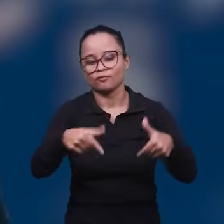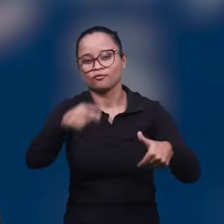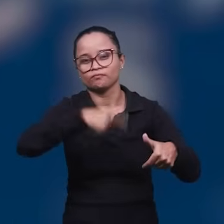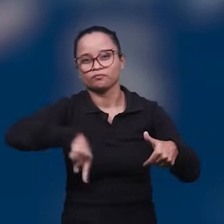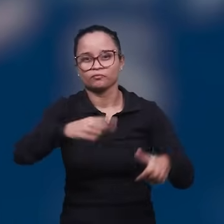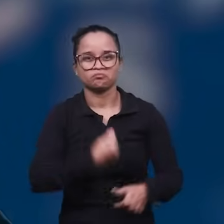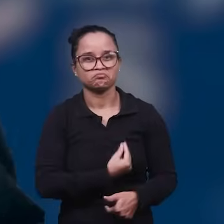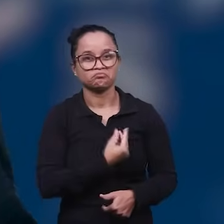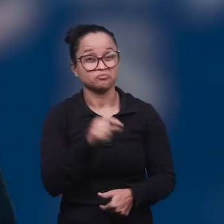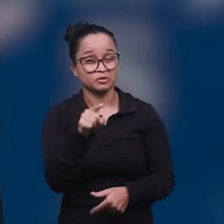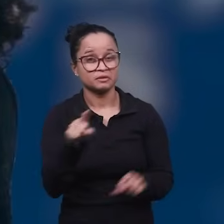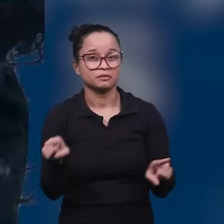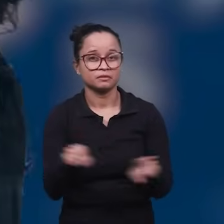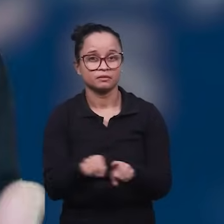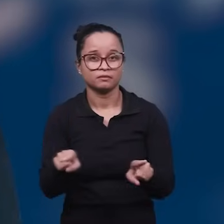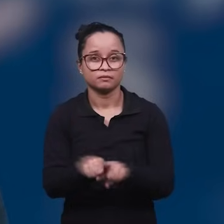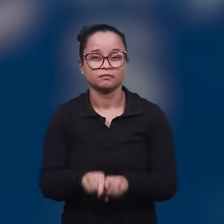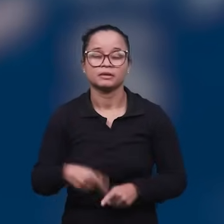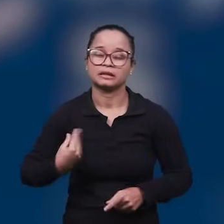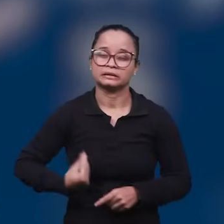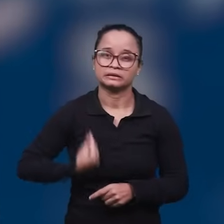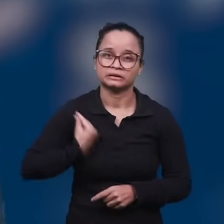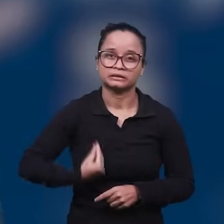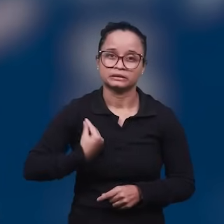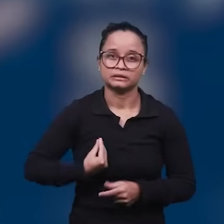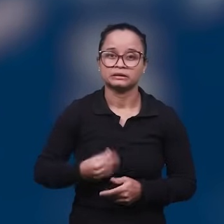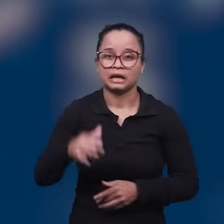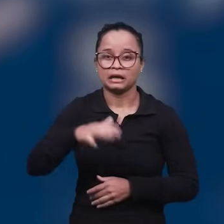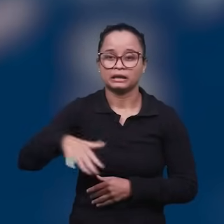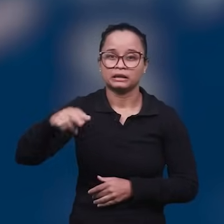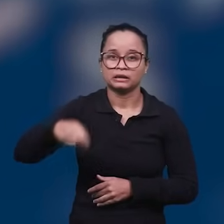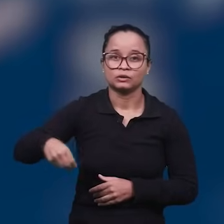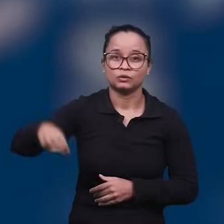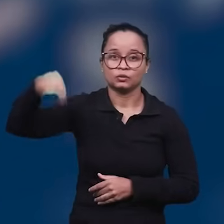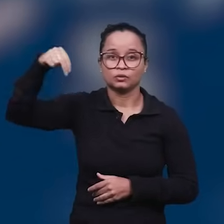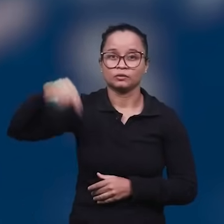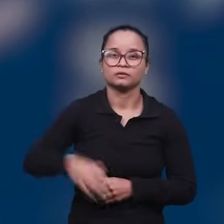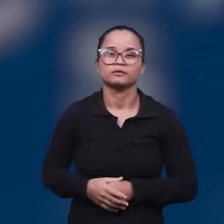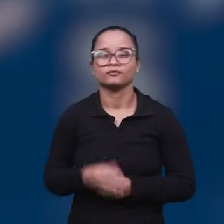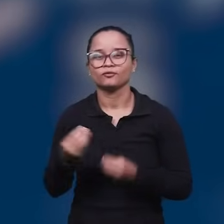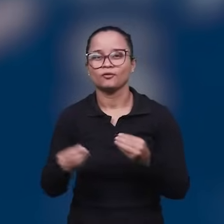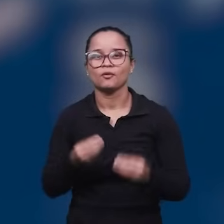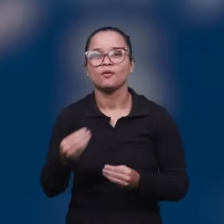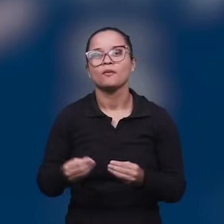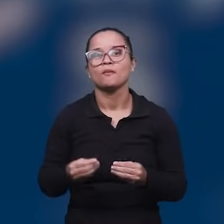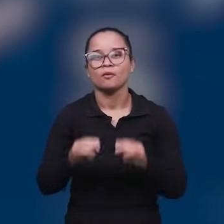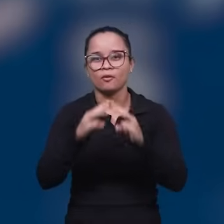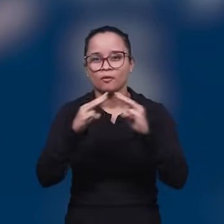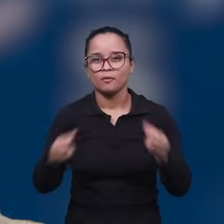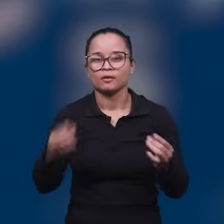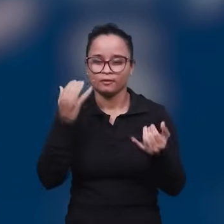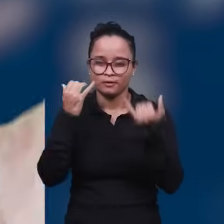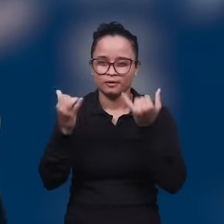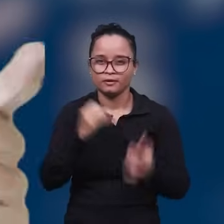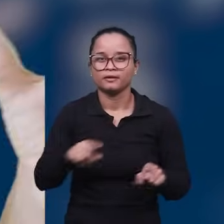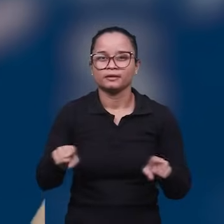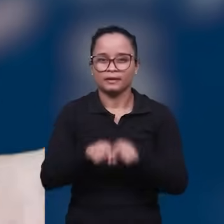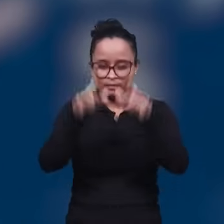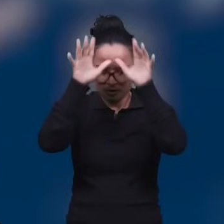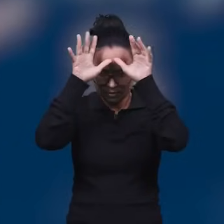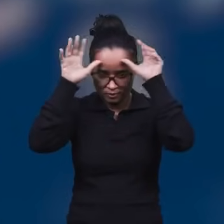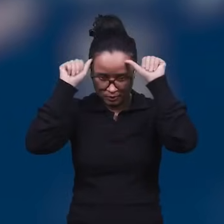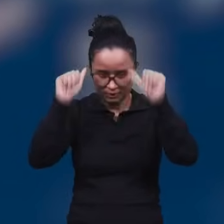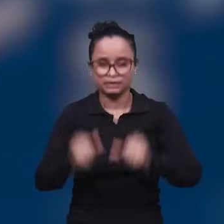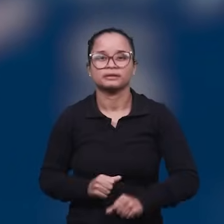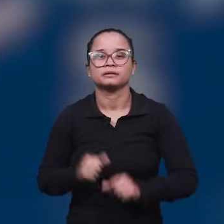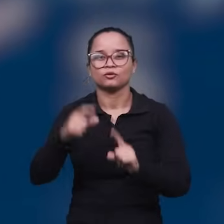Tocantins, do Pará, para norte, sul do Pará. É uma festa. Temos Rondônia ali também. Então, pega o trechinho,